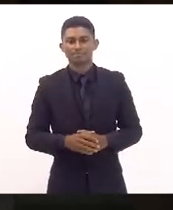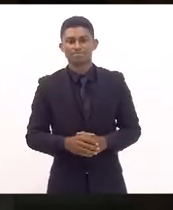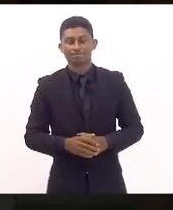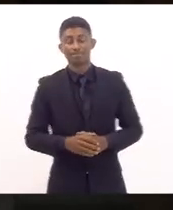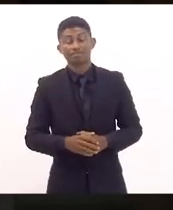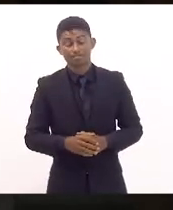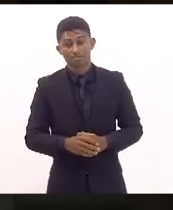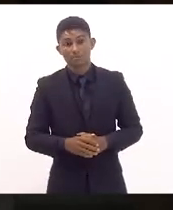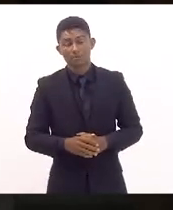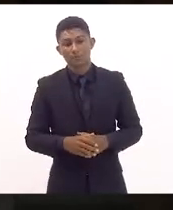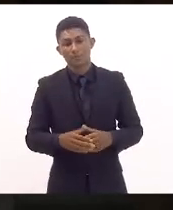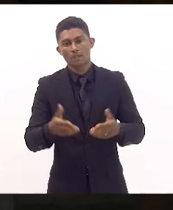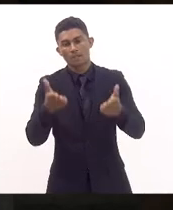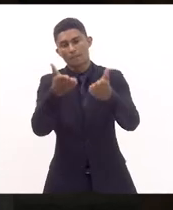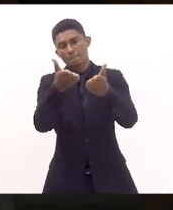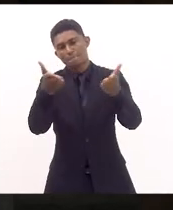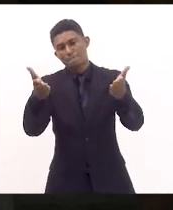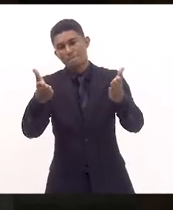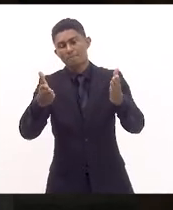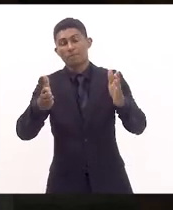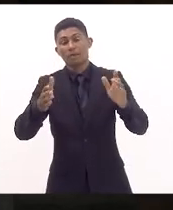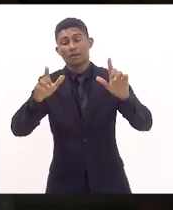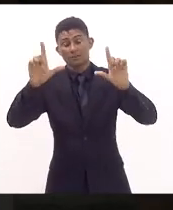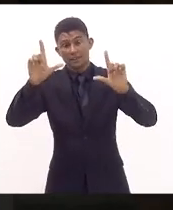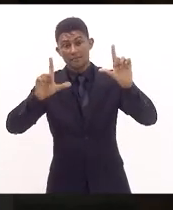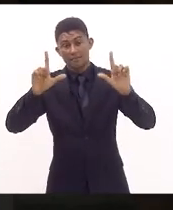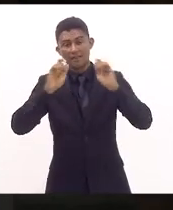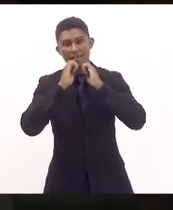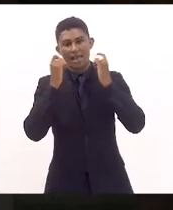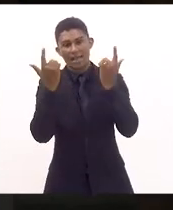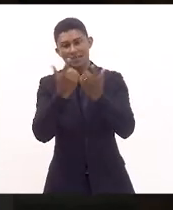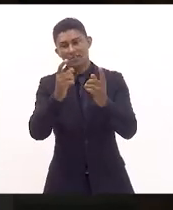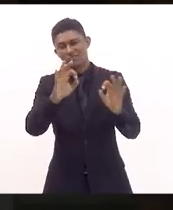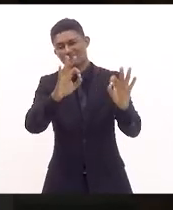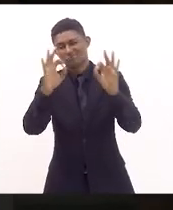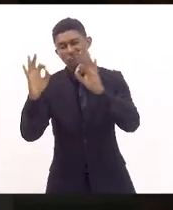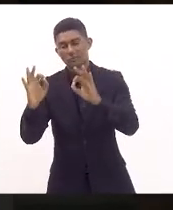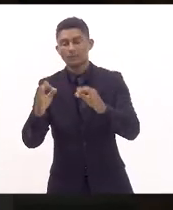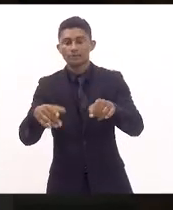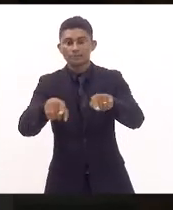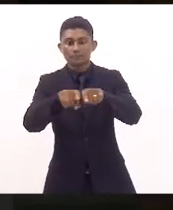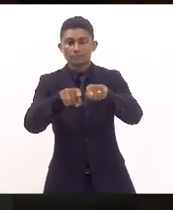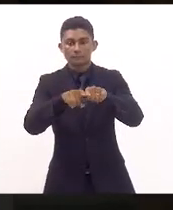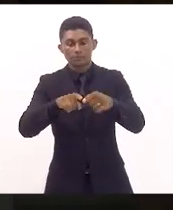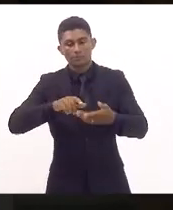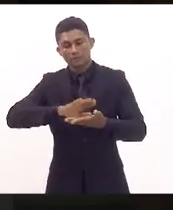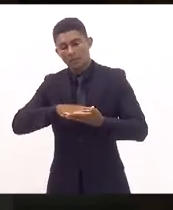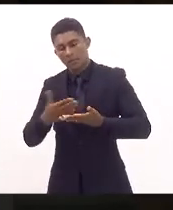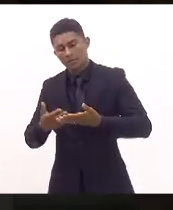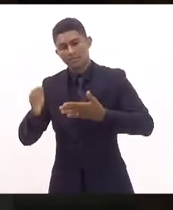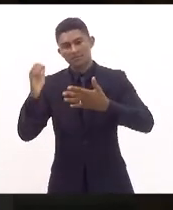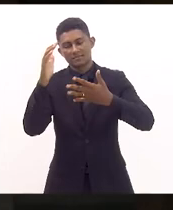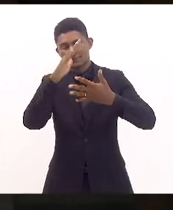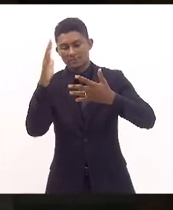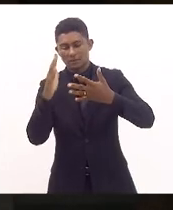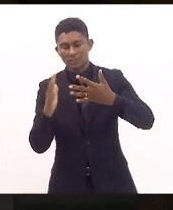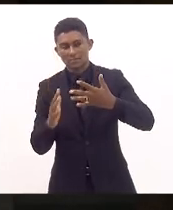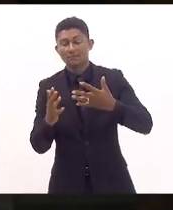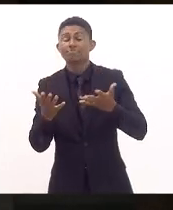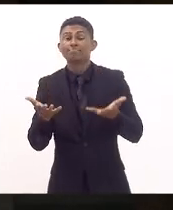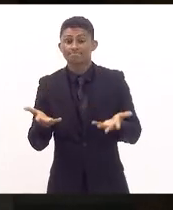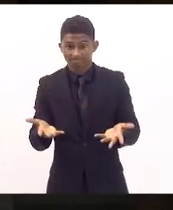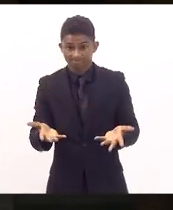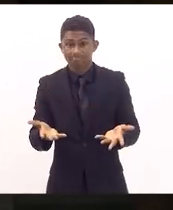senhoras e senhores telespectadores, senhor intérprete da linguagem de